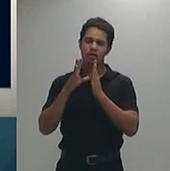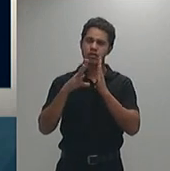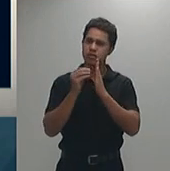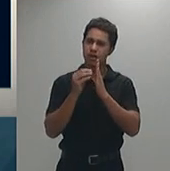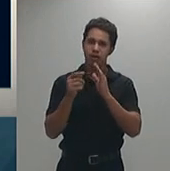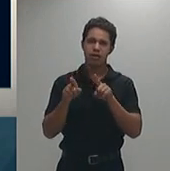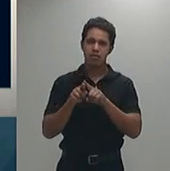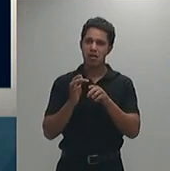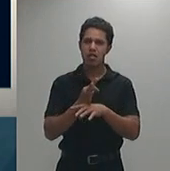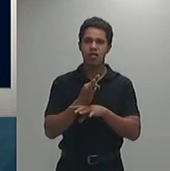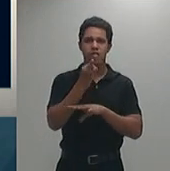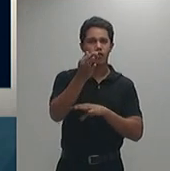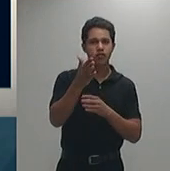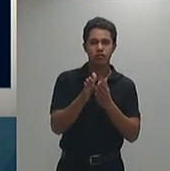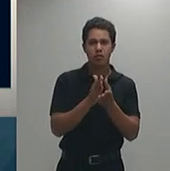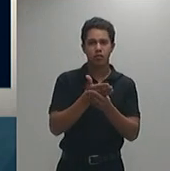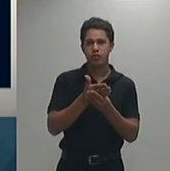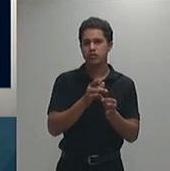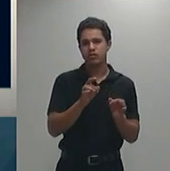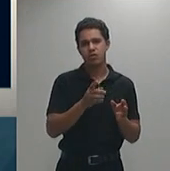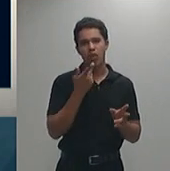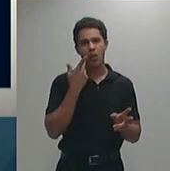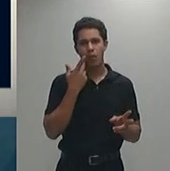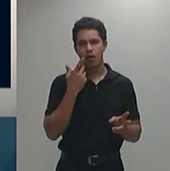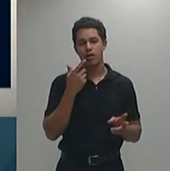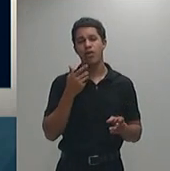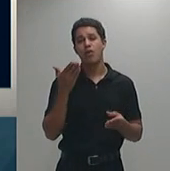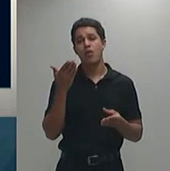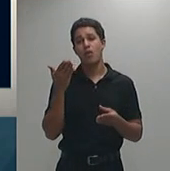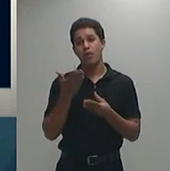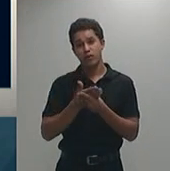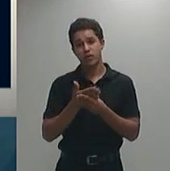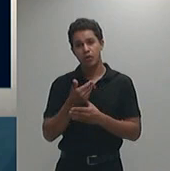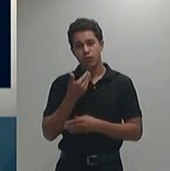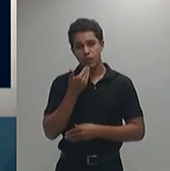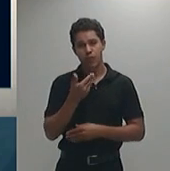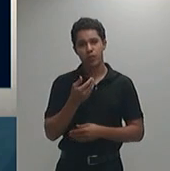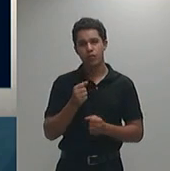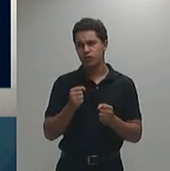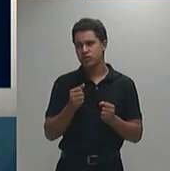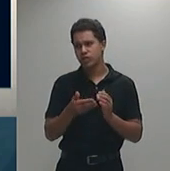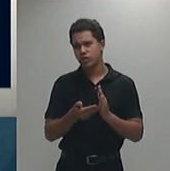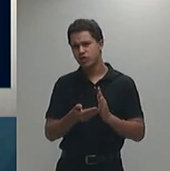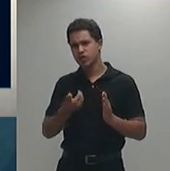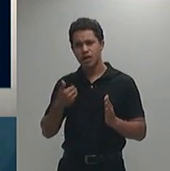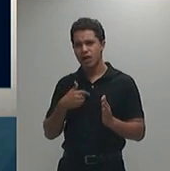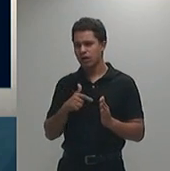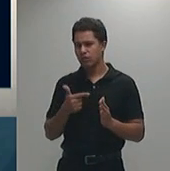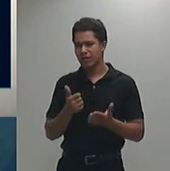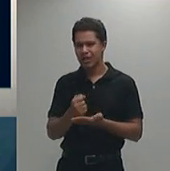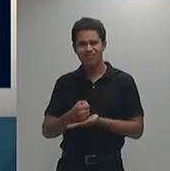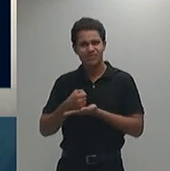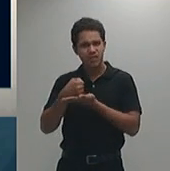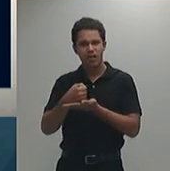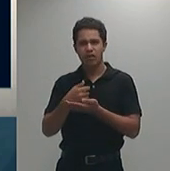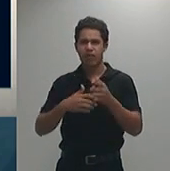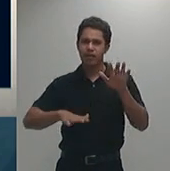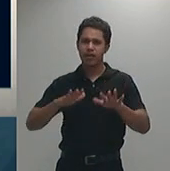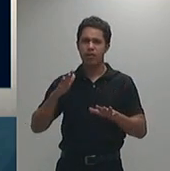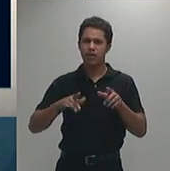o processo que eu poderia retirar não tem sustentação e vai depender também do horário então não não